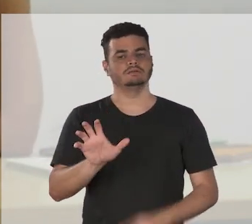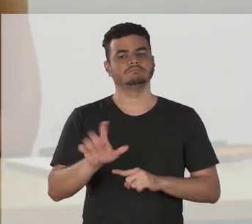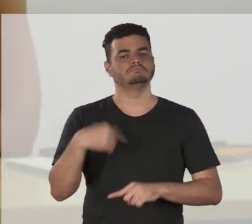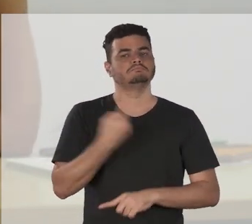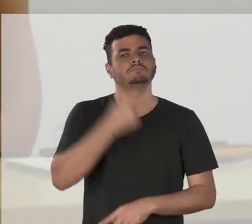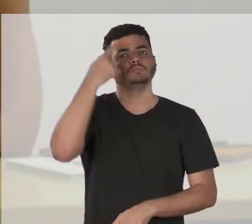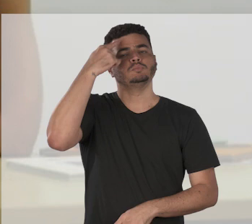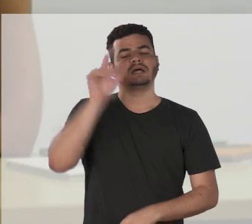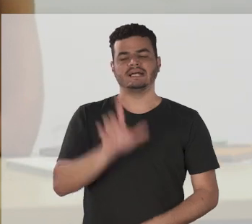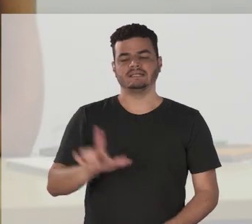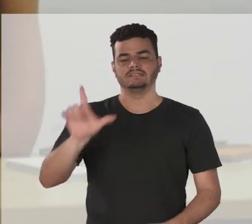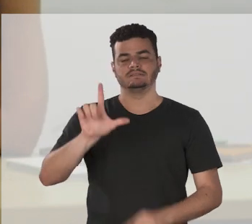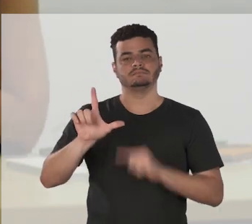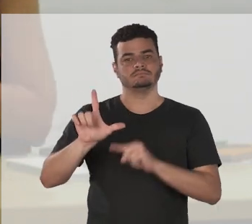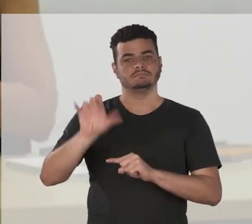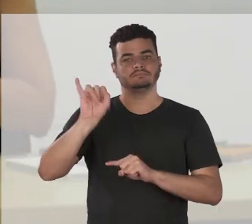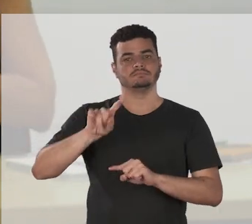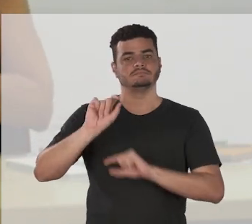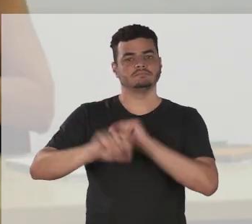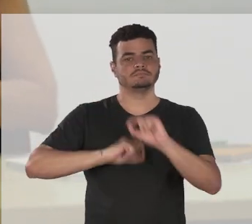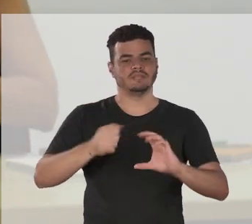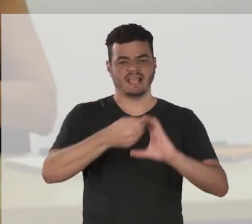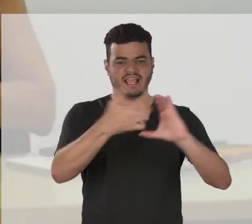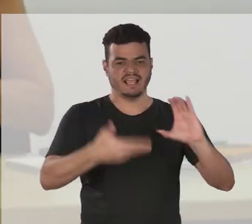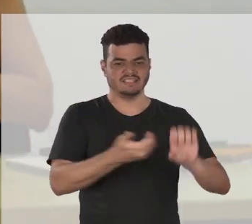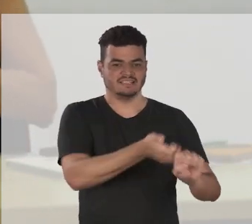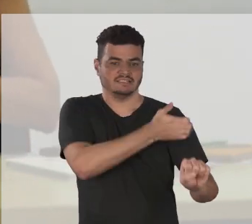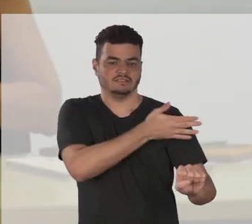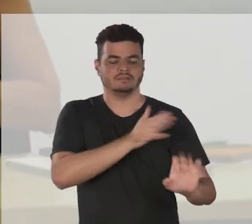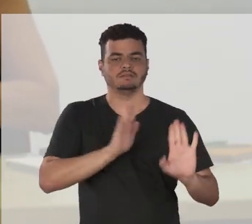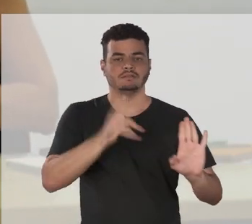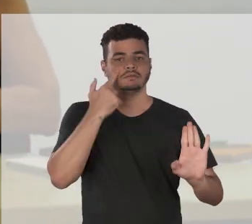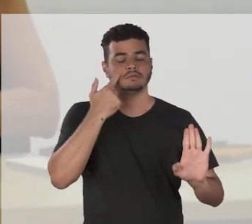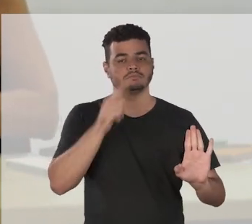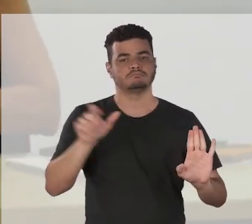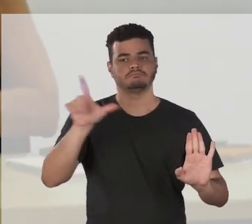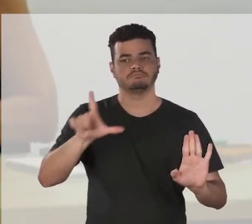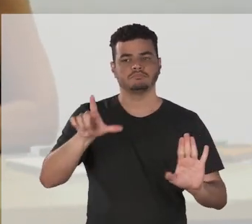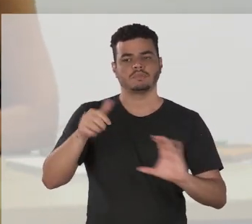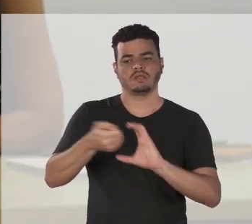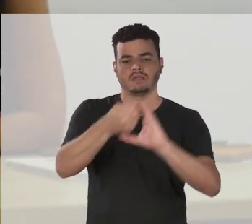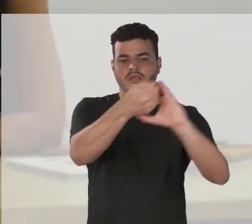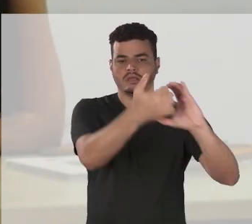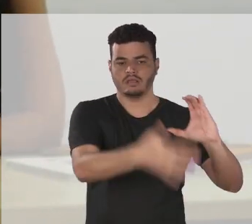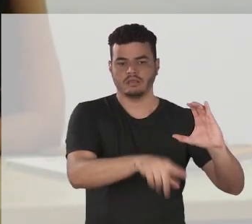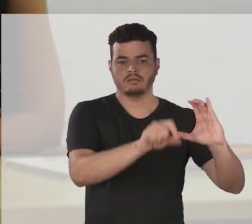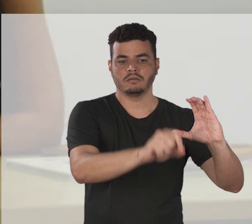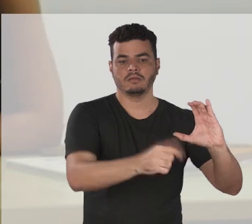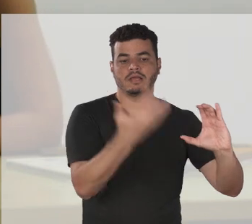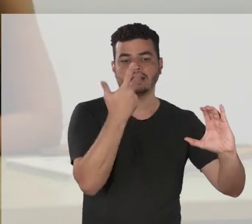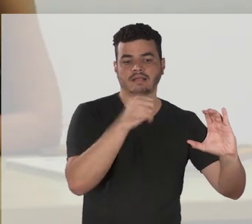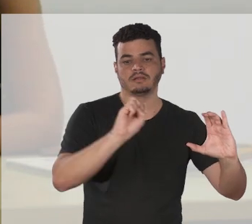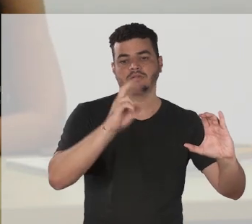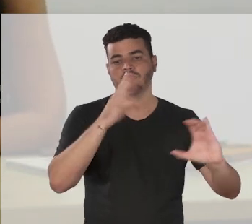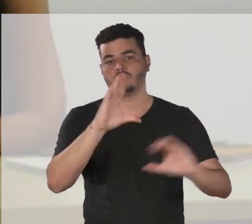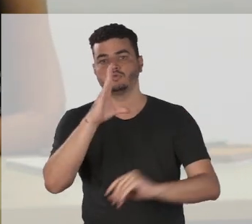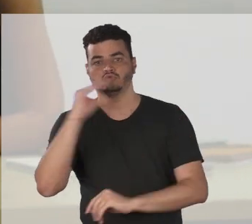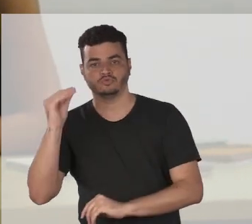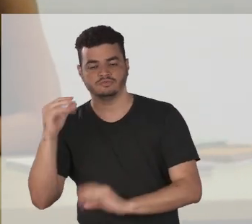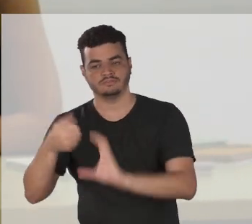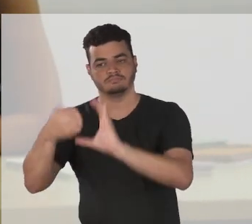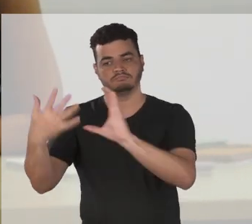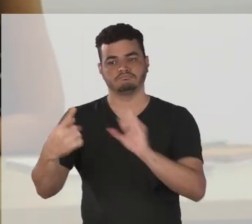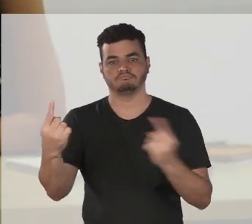Então, isso de pensar a literatura sem adjetivos, mas muito mais além dessa caracterização de infantil e